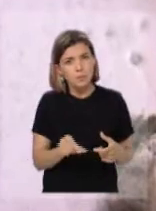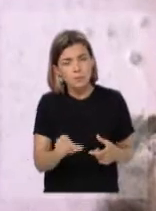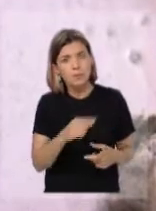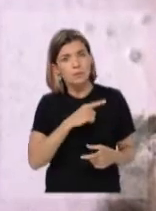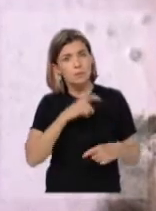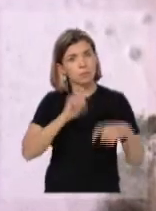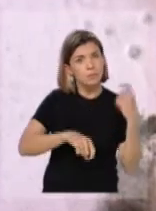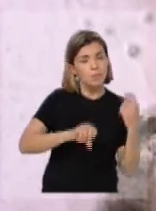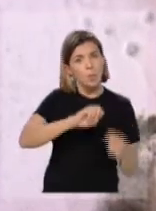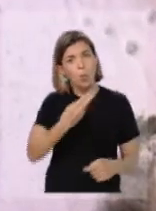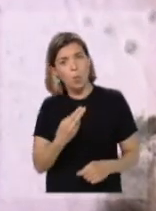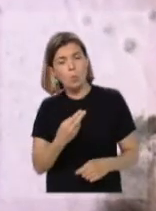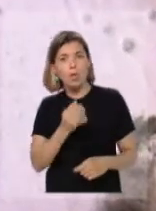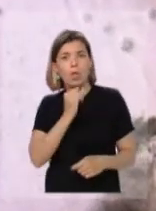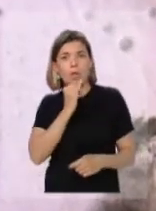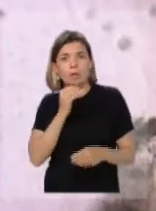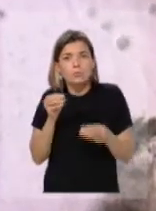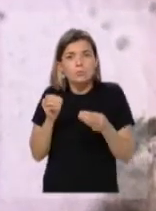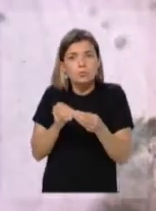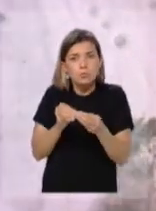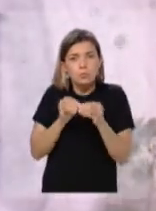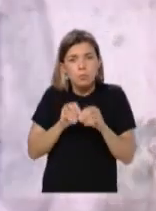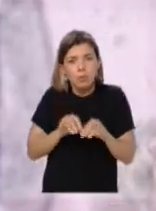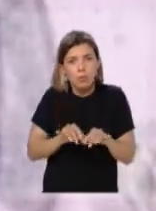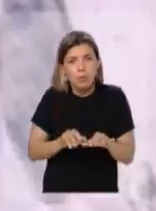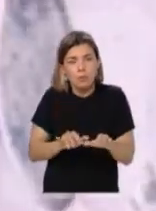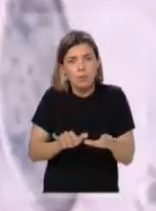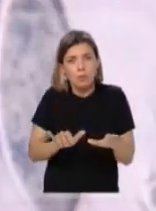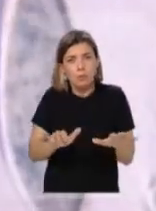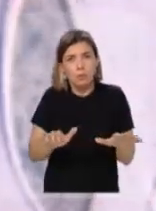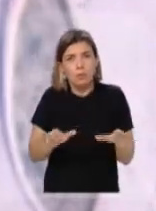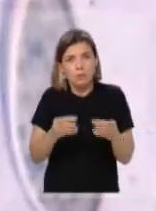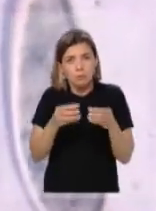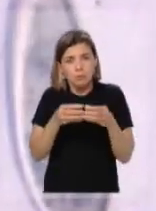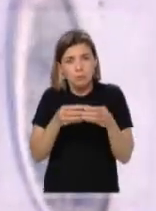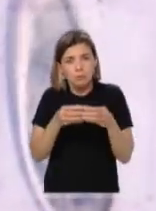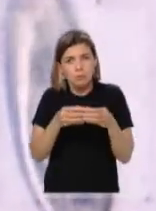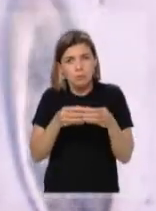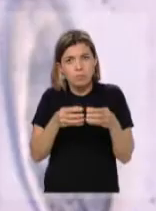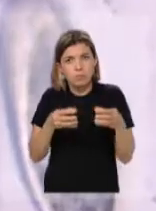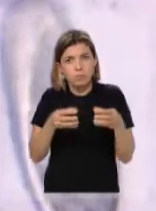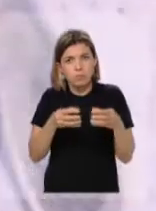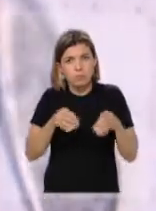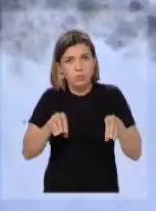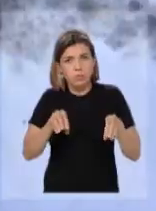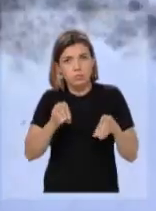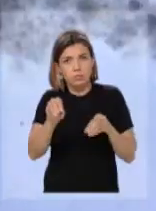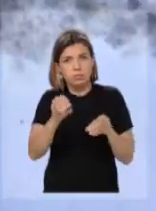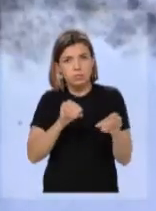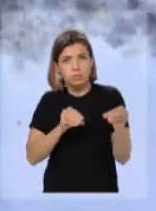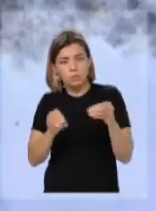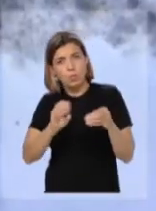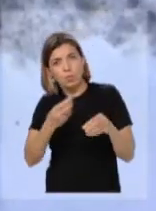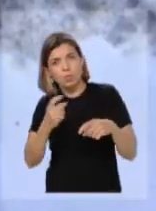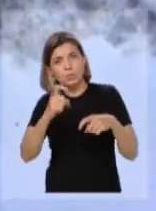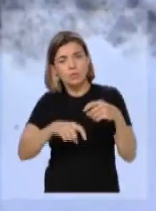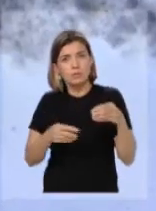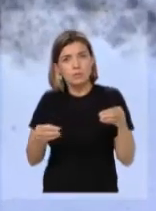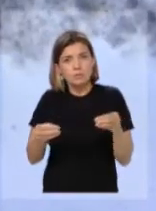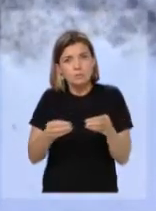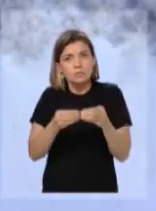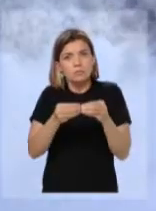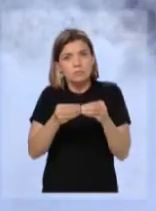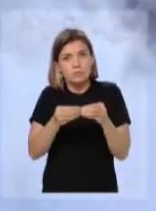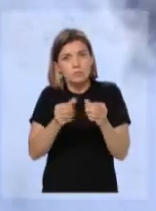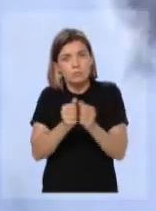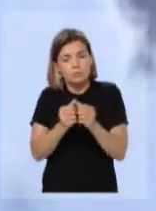paramésteos também apresentam essa capacidade. Além de se multiplicarem por divisão binária, podem fazer um tipo de reprodução sexuada